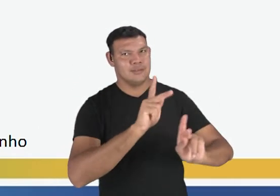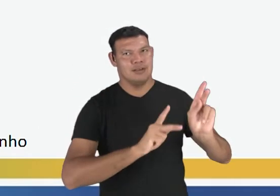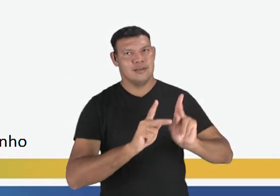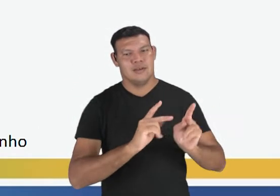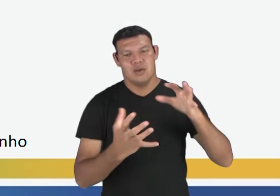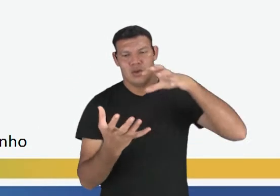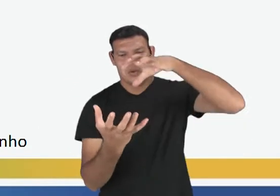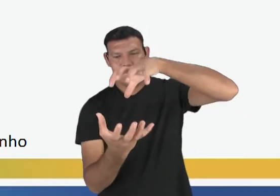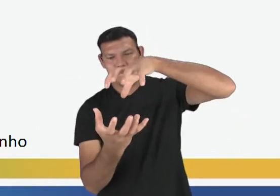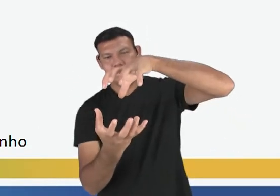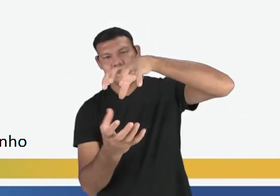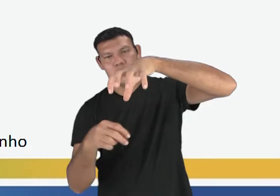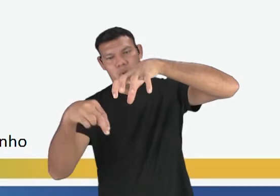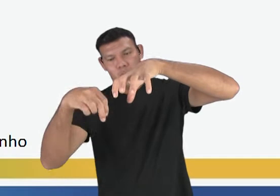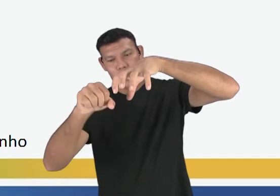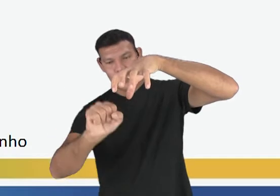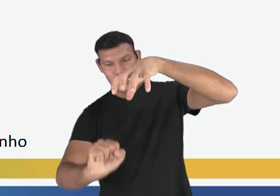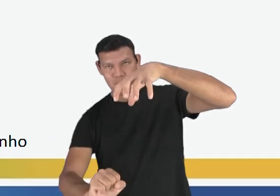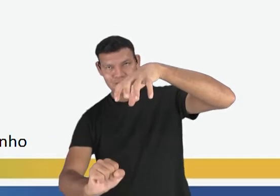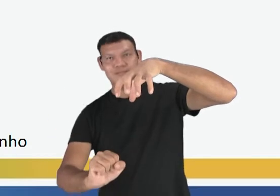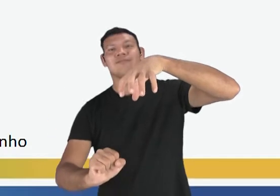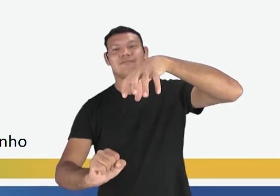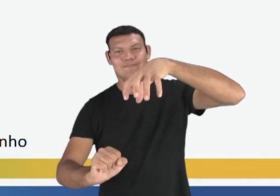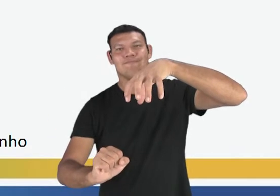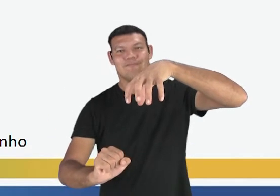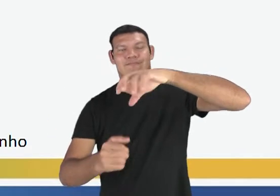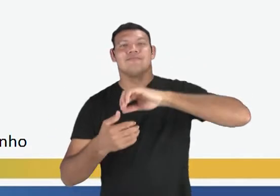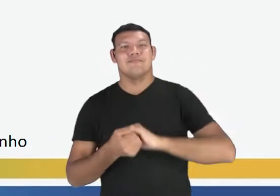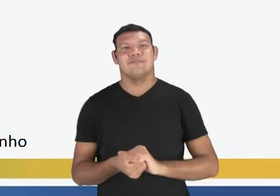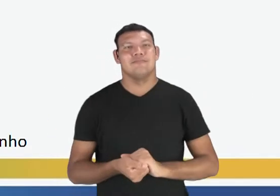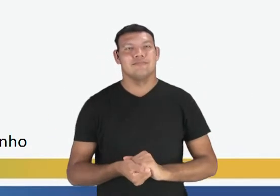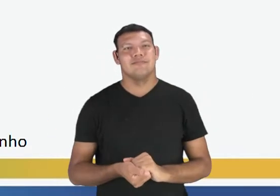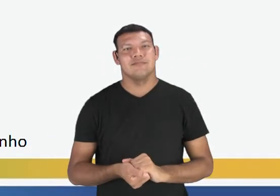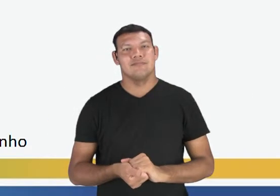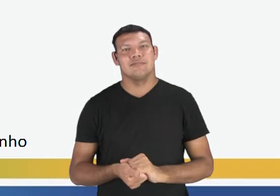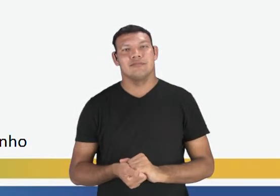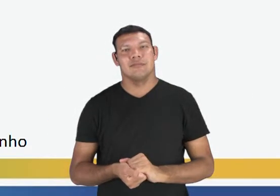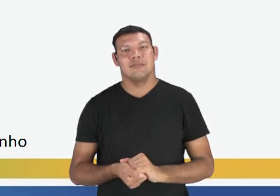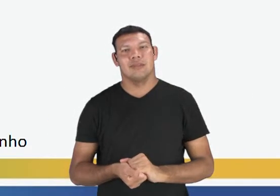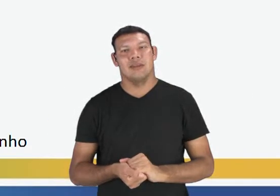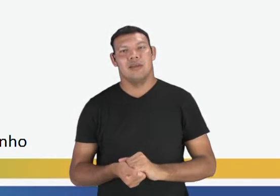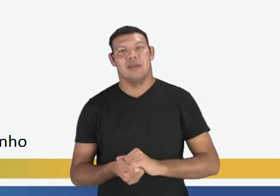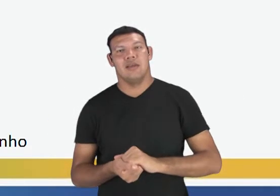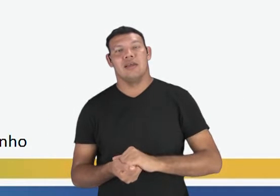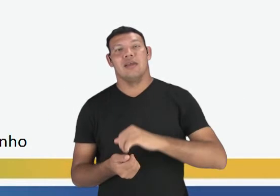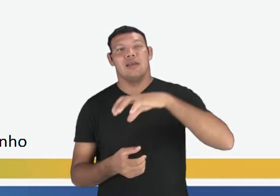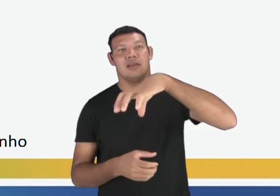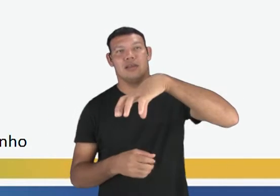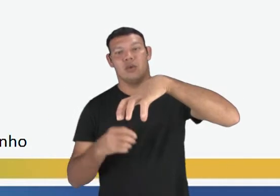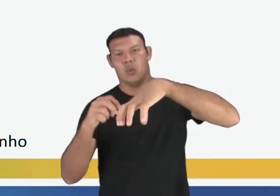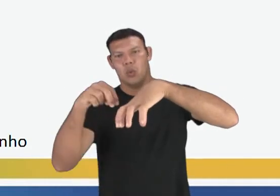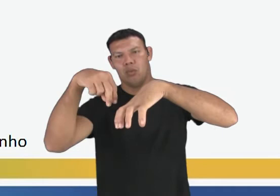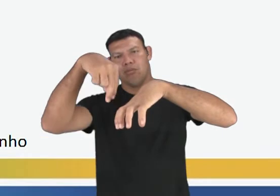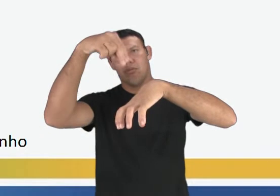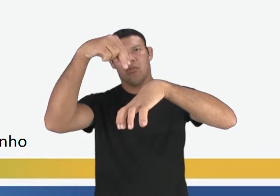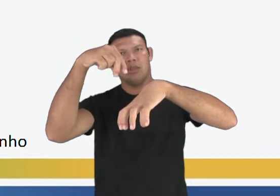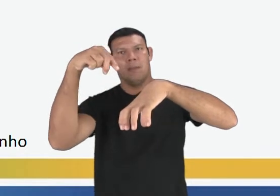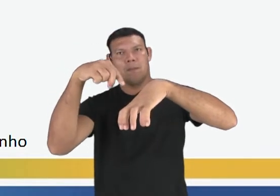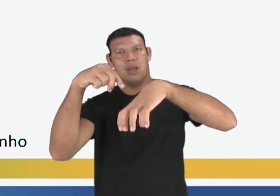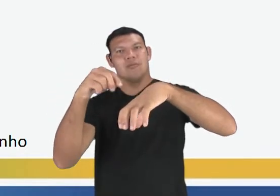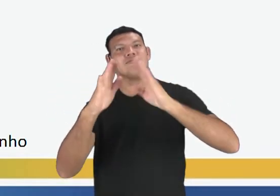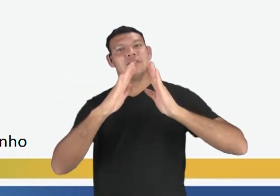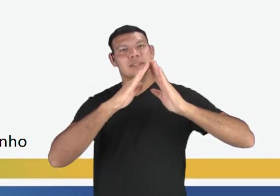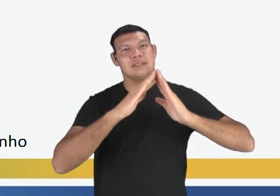morava na parte sul, né, os antípodas, seria no inverso do planeta, e que por eles não